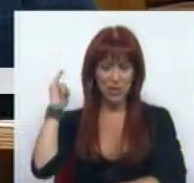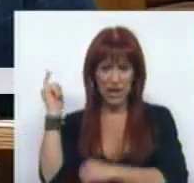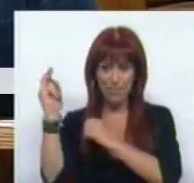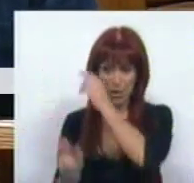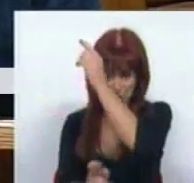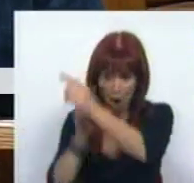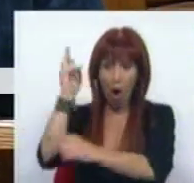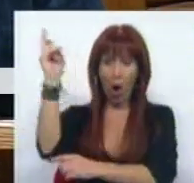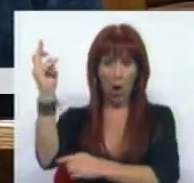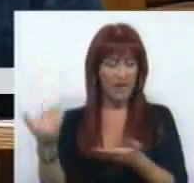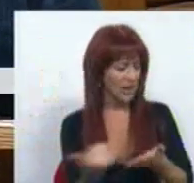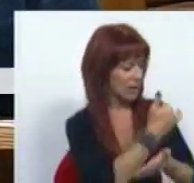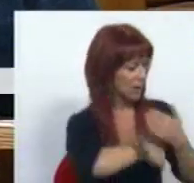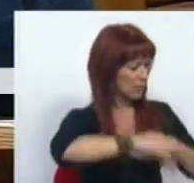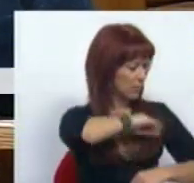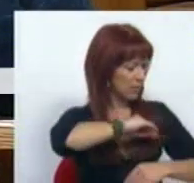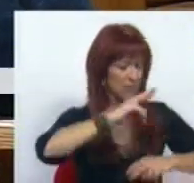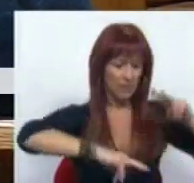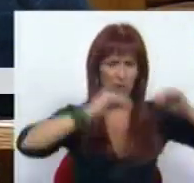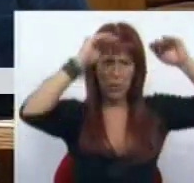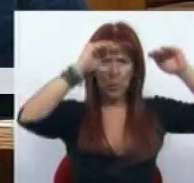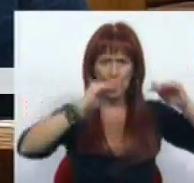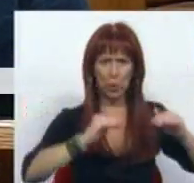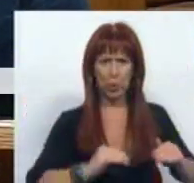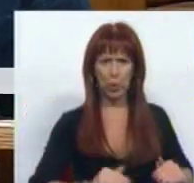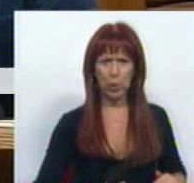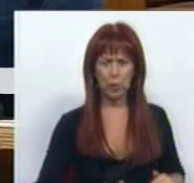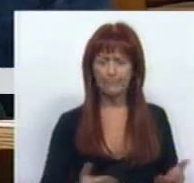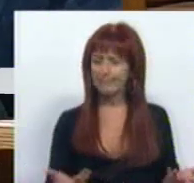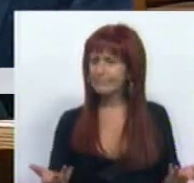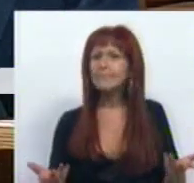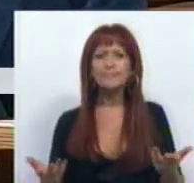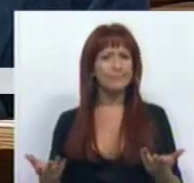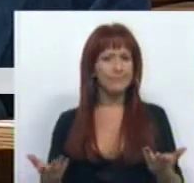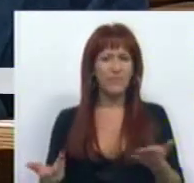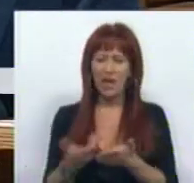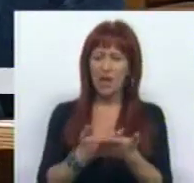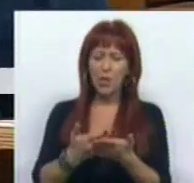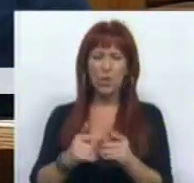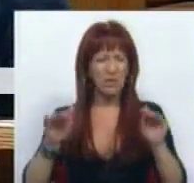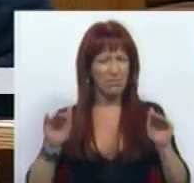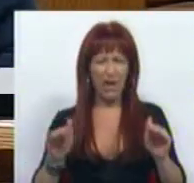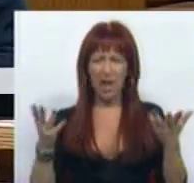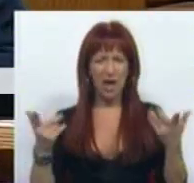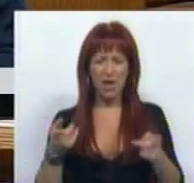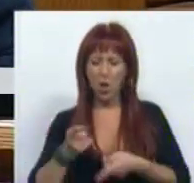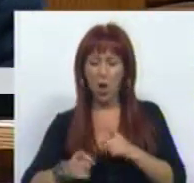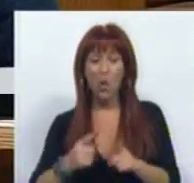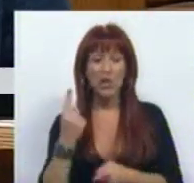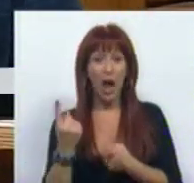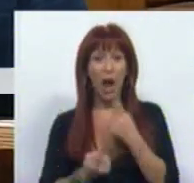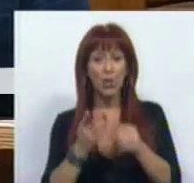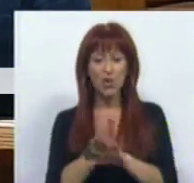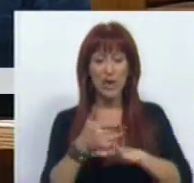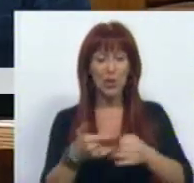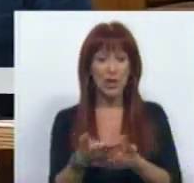apesar disso, a receita fiscal afunda-se. É este o retrato de uma economia parada, na qual alguns